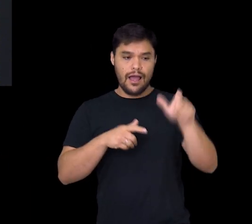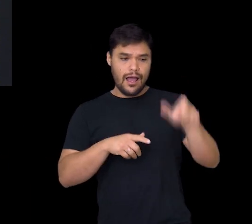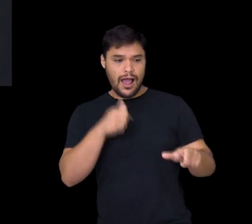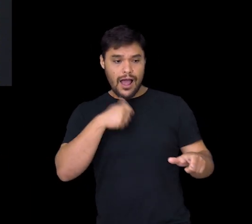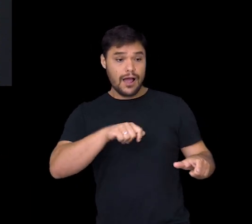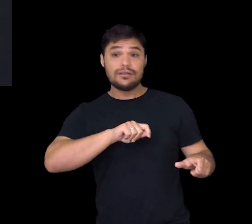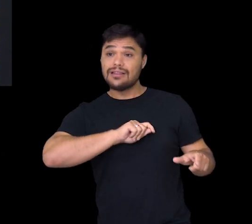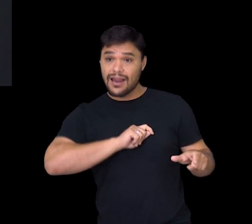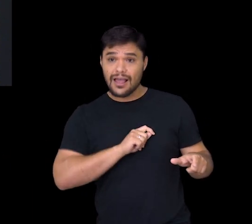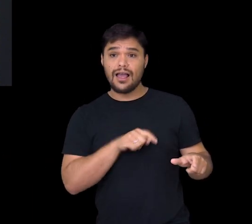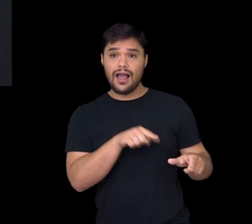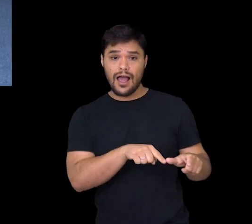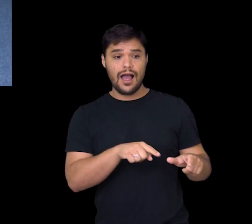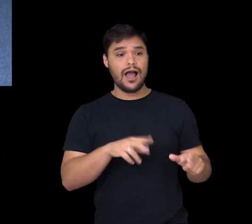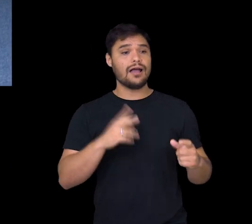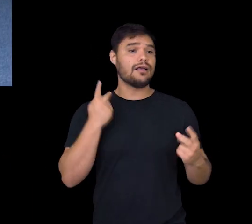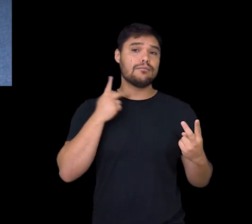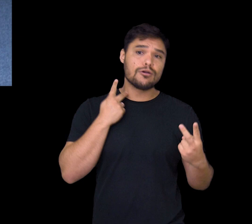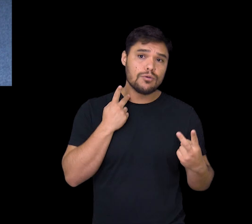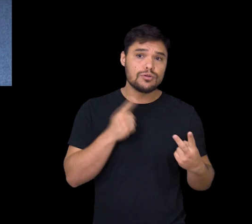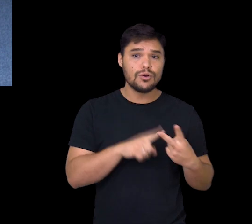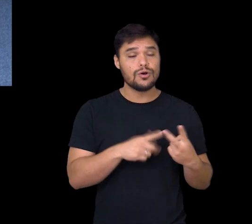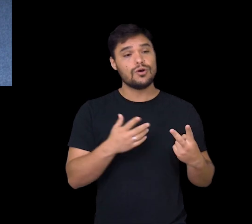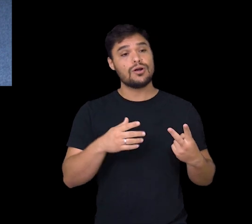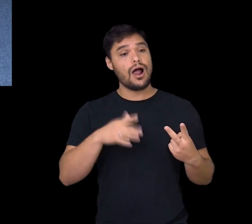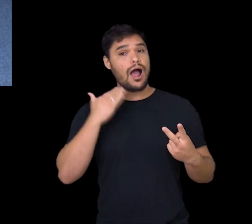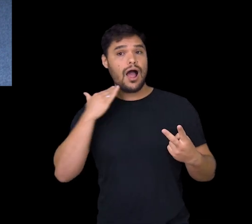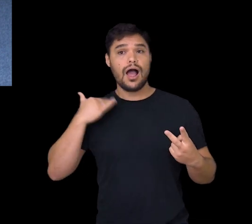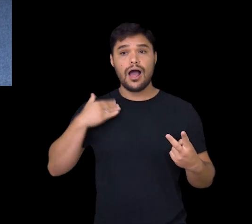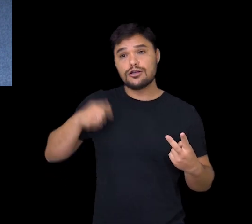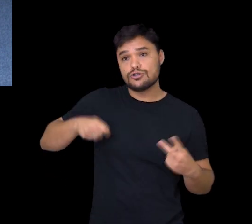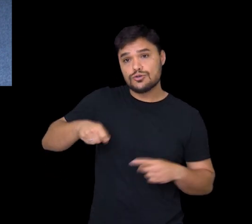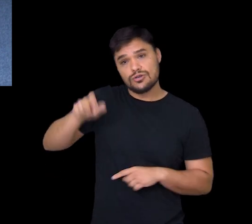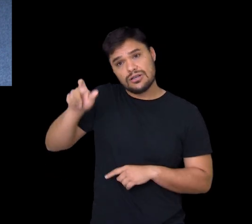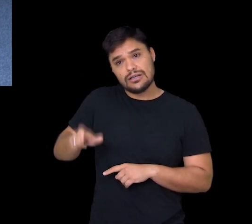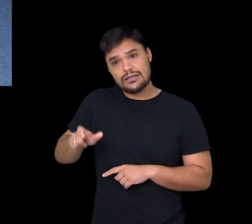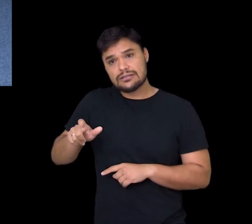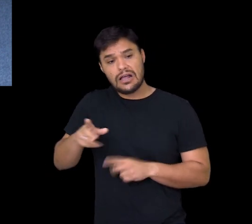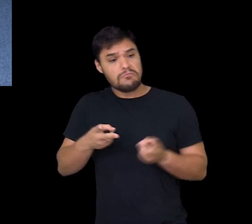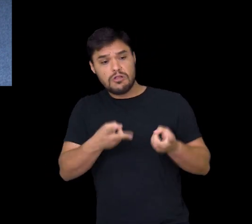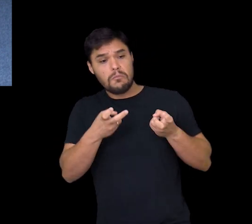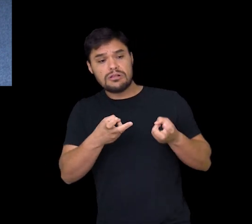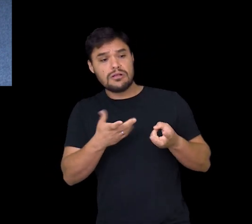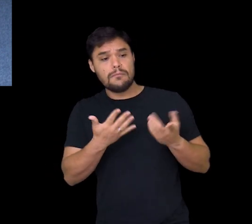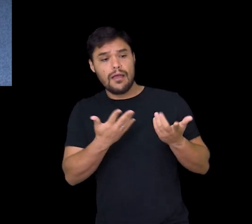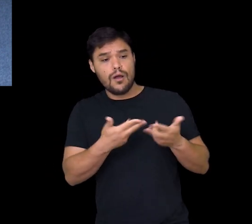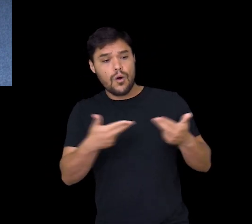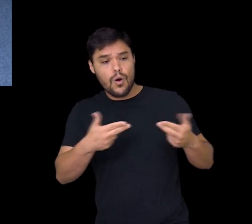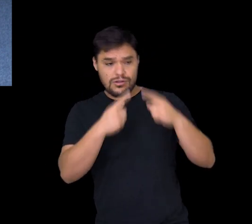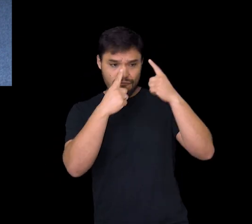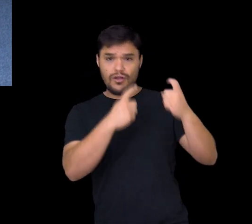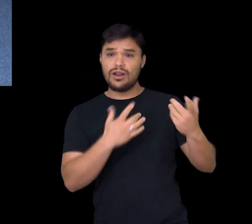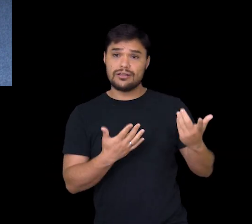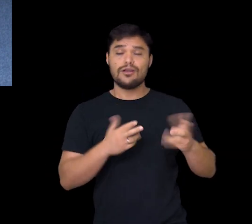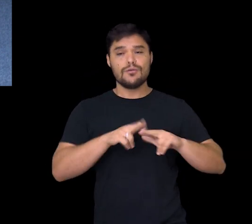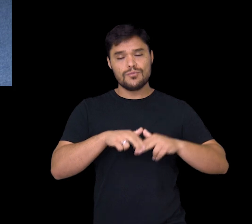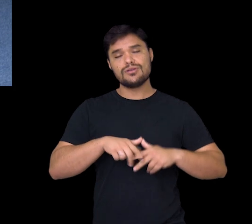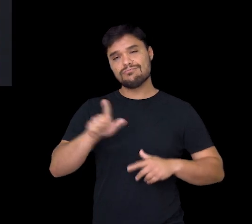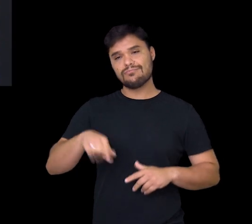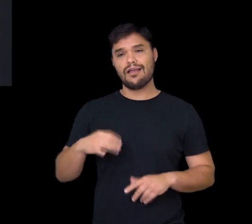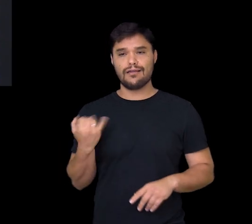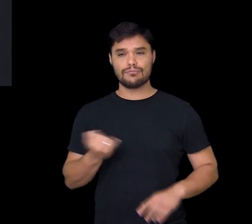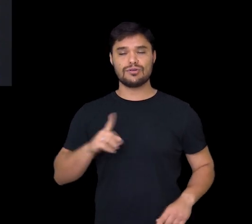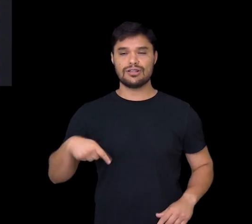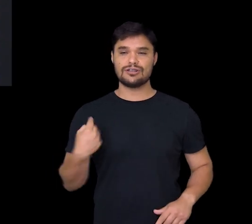própria delegada, a própria promotora de justiça, a própria juíza não identificar essa situação como uma situação de violência. Por isso